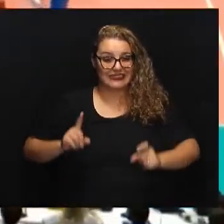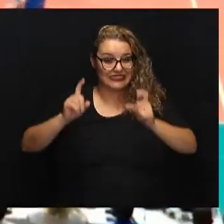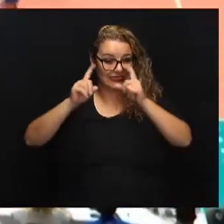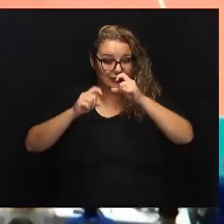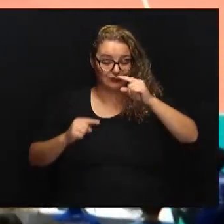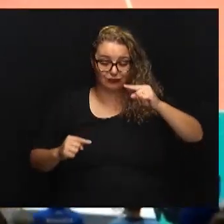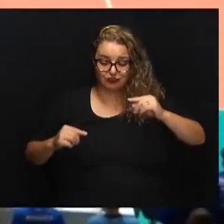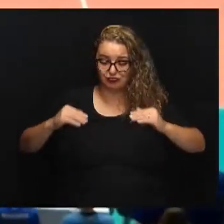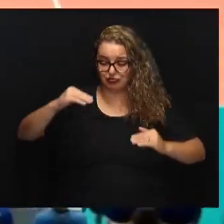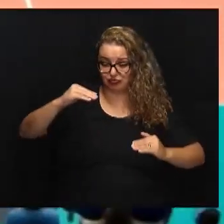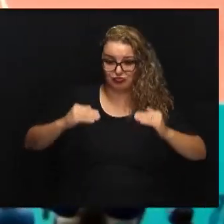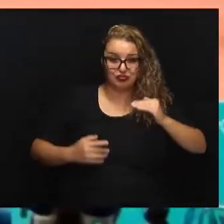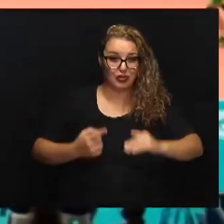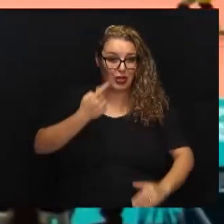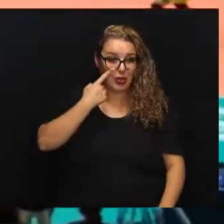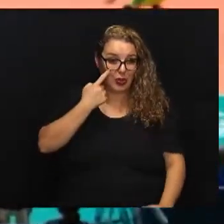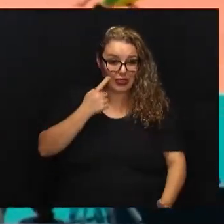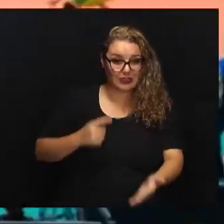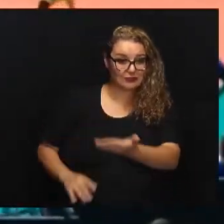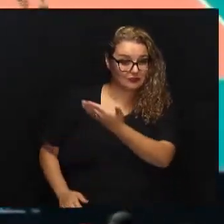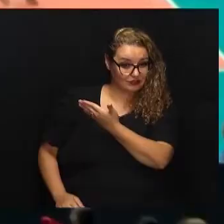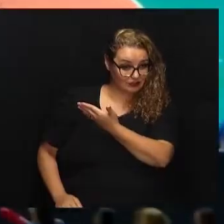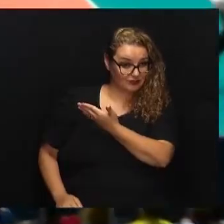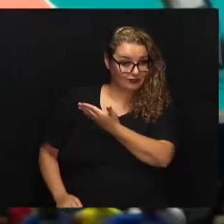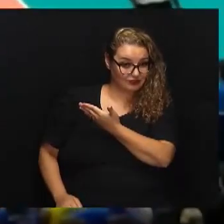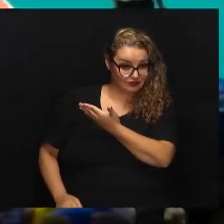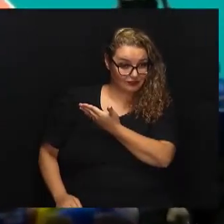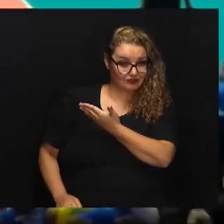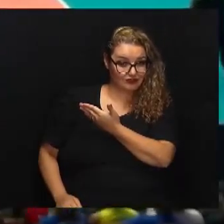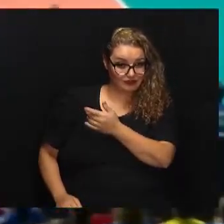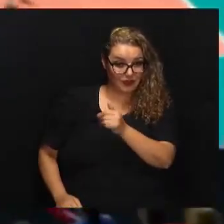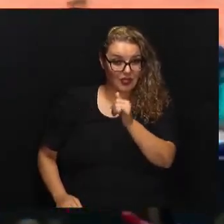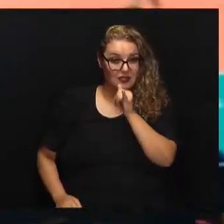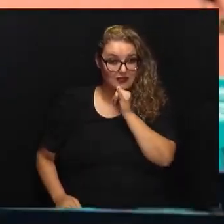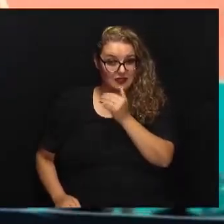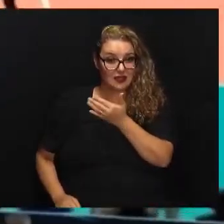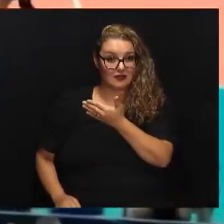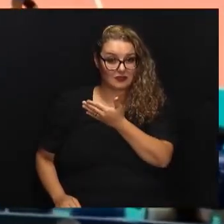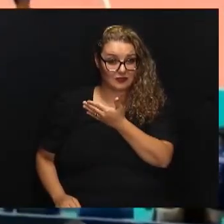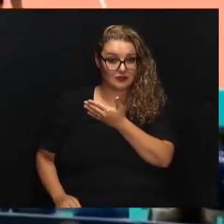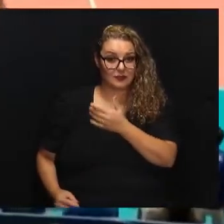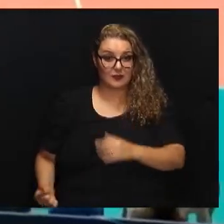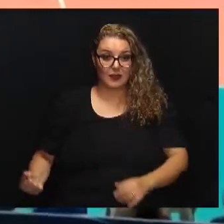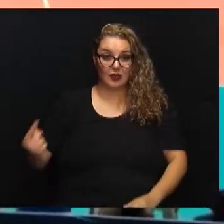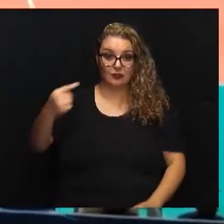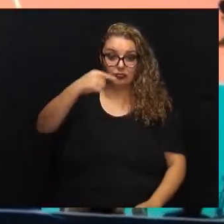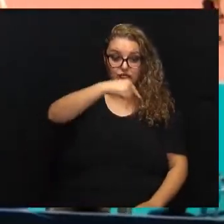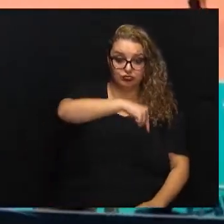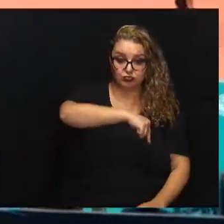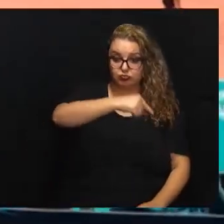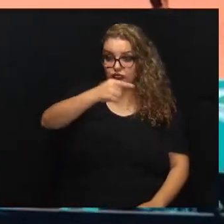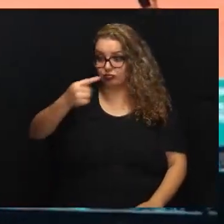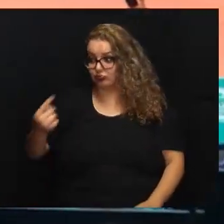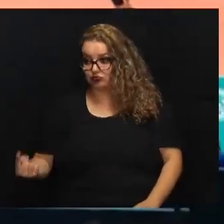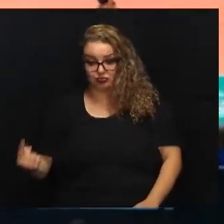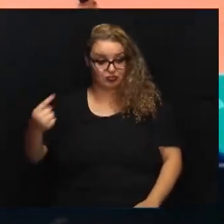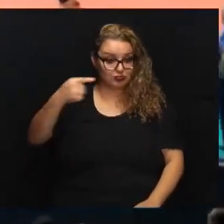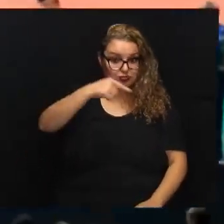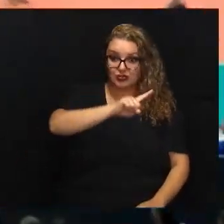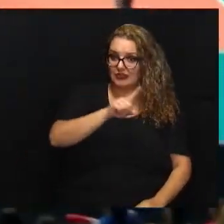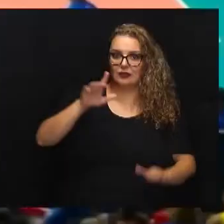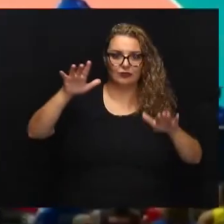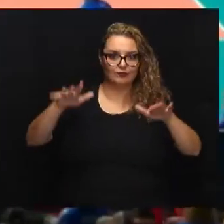disputas. Olha este segundo ponto dos campineiros, por exemplo. A bola teimava em não cair, até